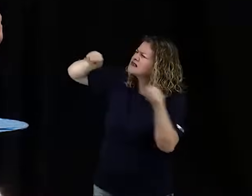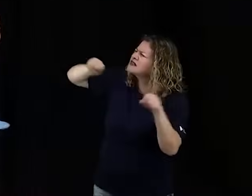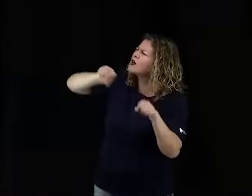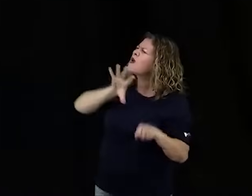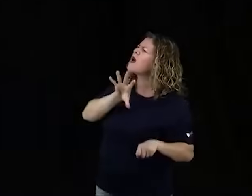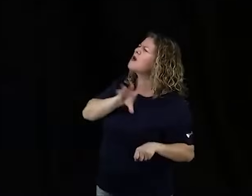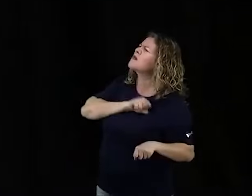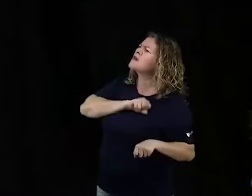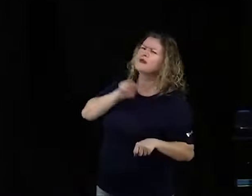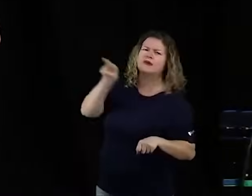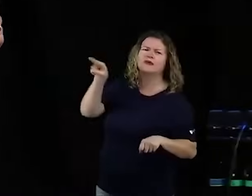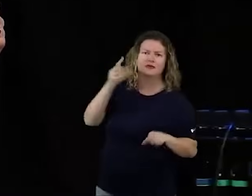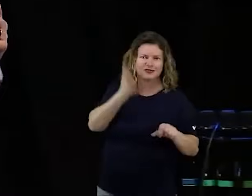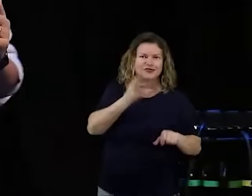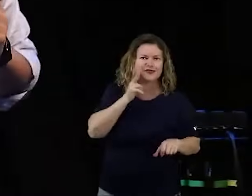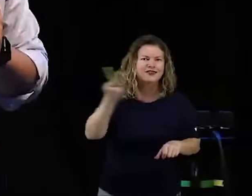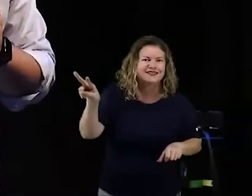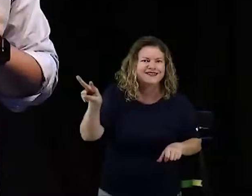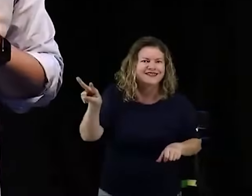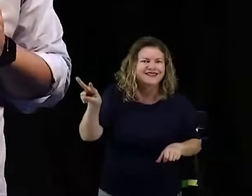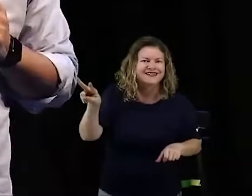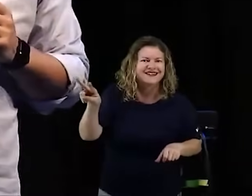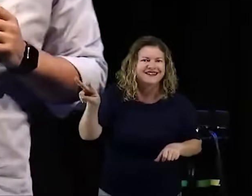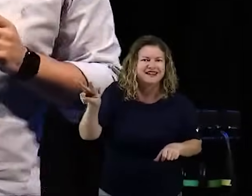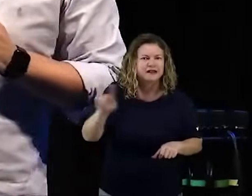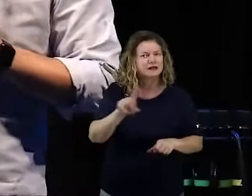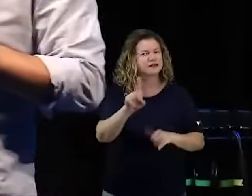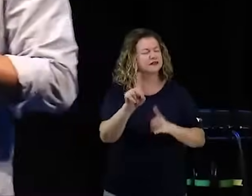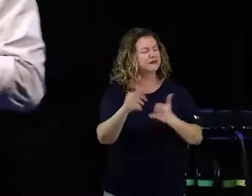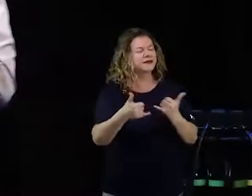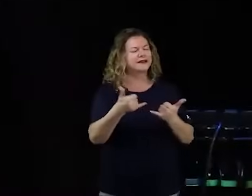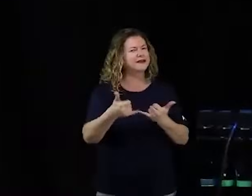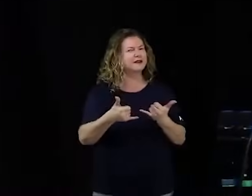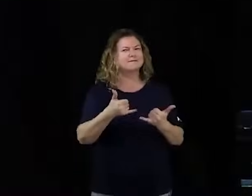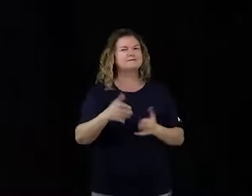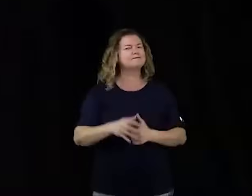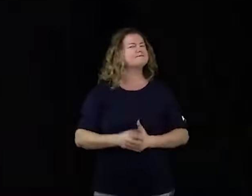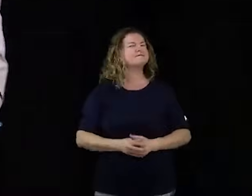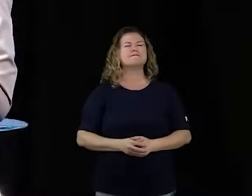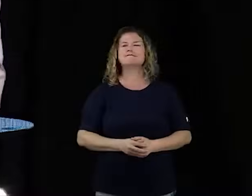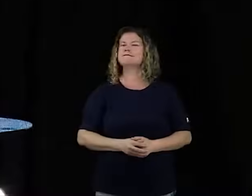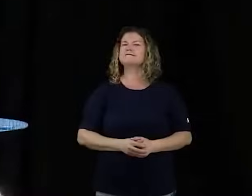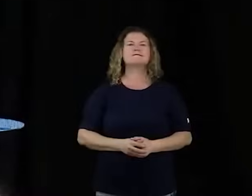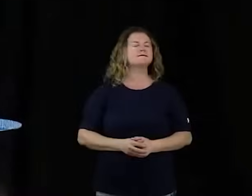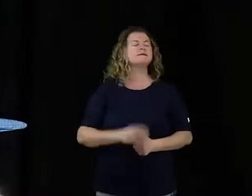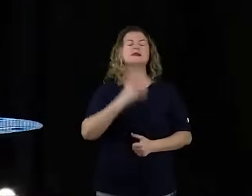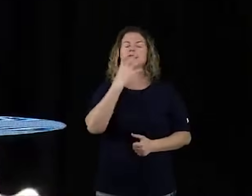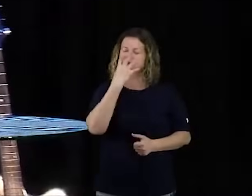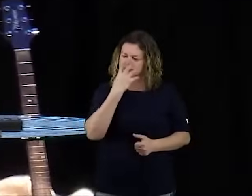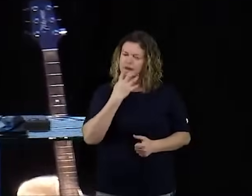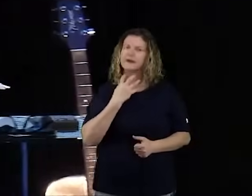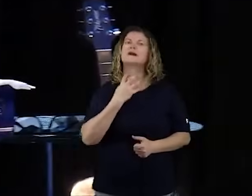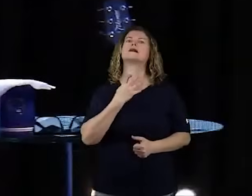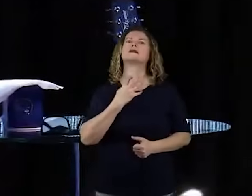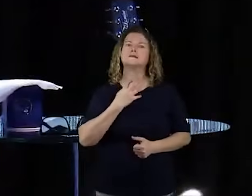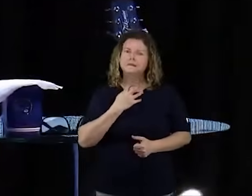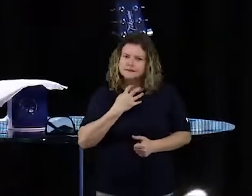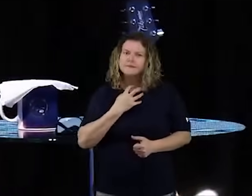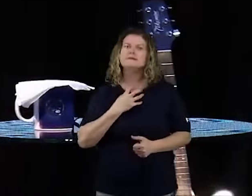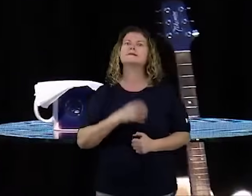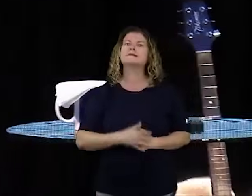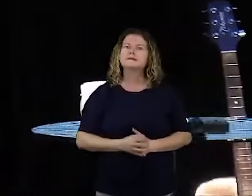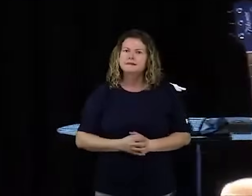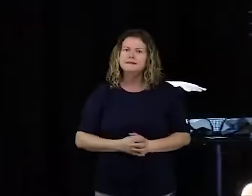gente não é brincadeira não isso é sério é lógico que na vida do crente o